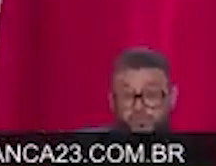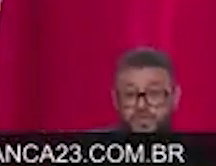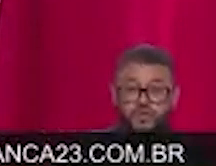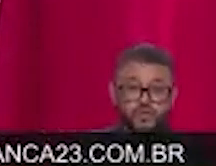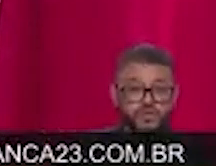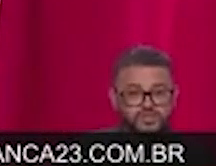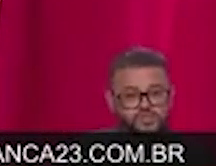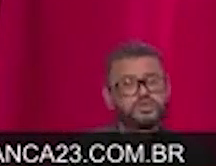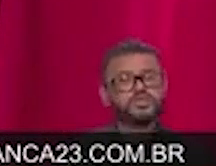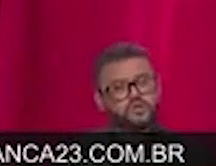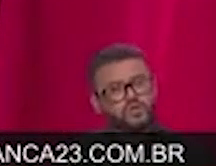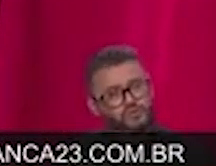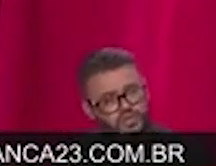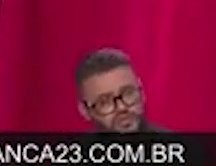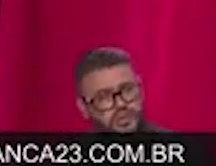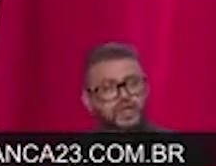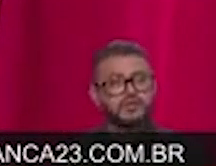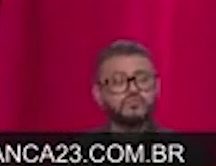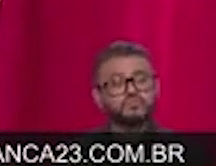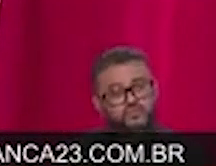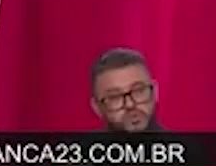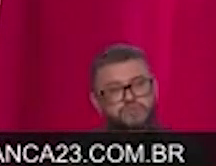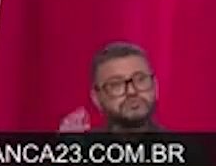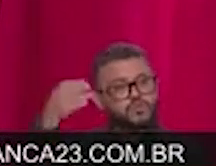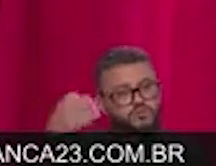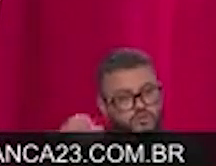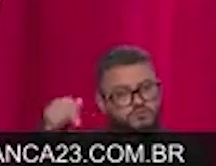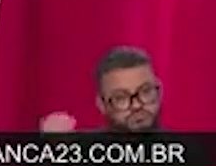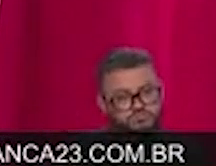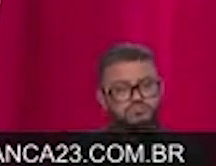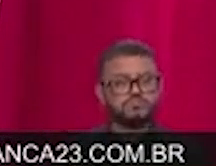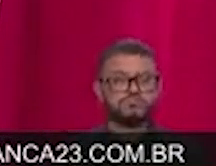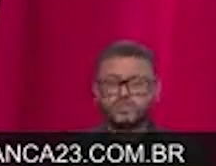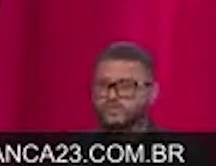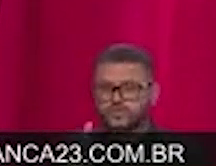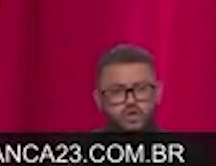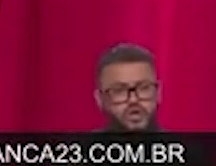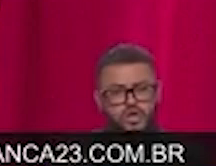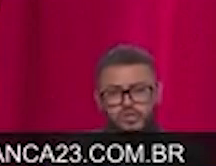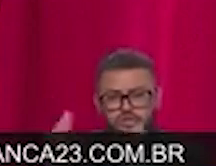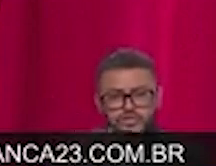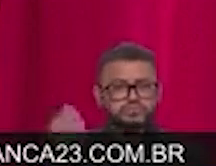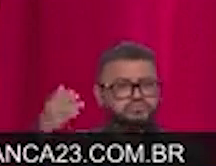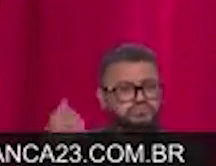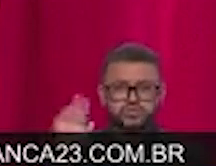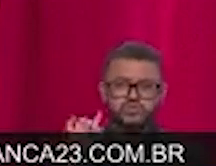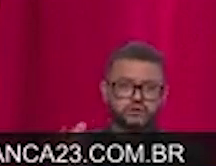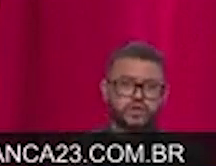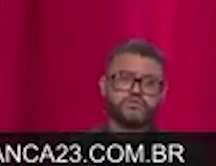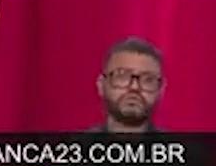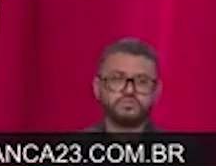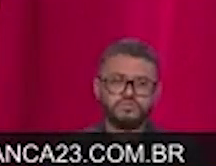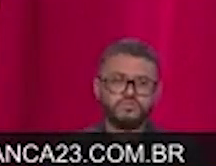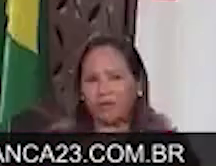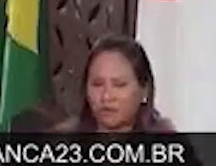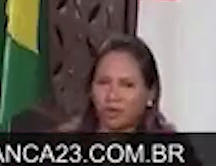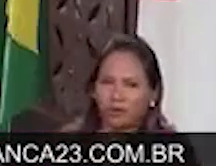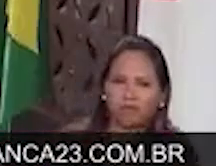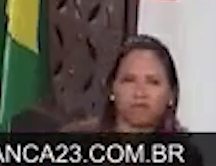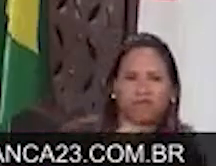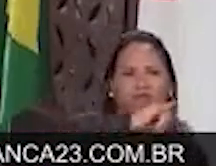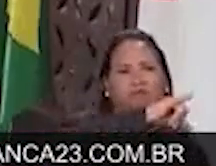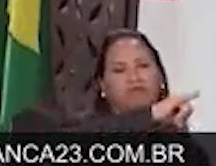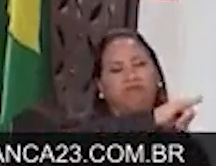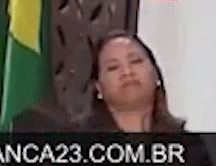O presidente Luiz Inácio Lula da Silva disse em Hiroshima, no Japão, ter ficado chateado por não ter se encontrado com o colega ucraniano Volodymyr Zelensky durante a cúpula do G7.